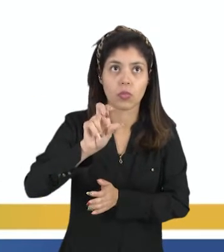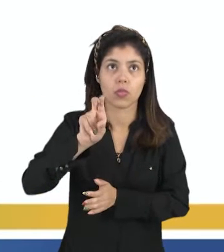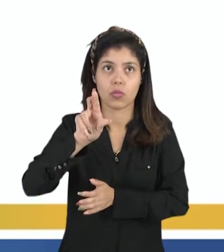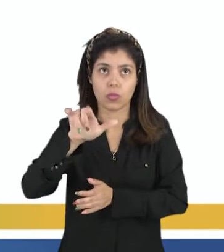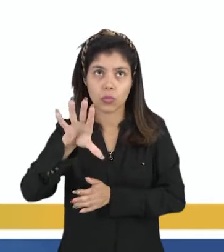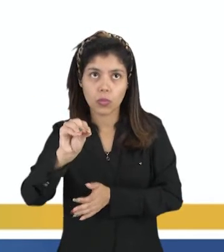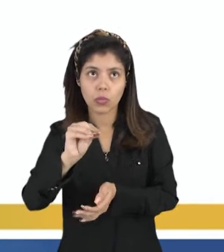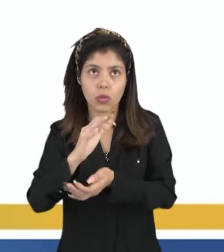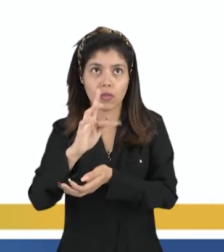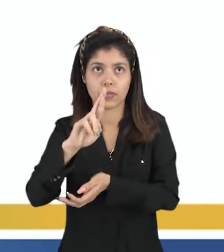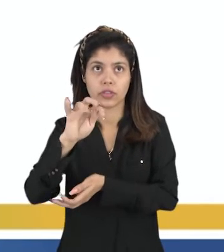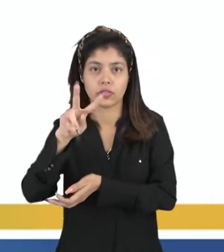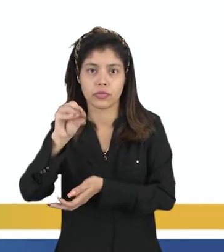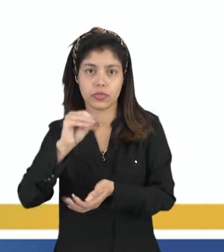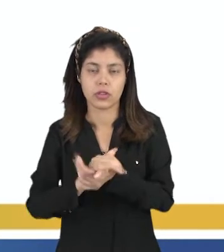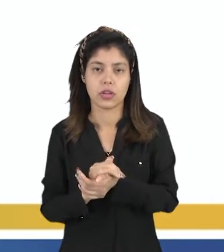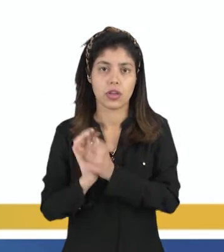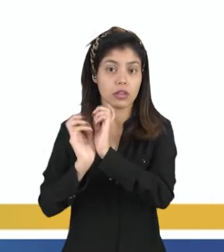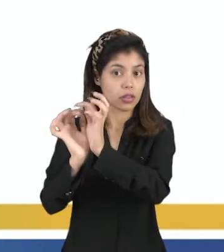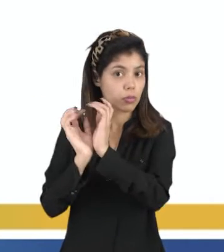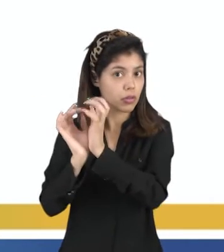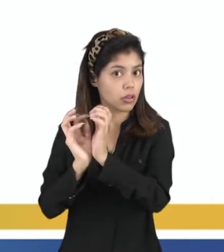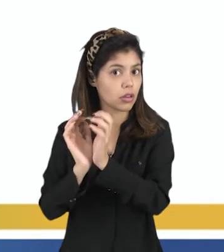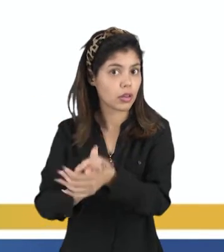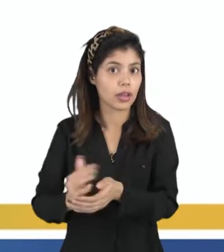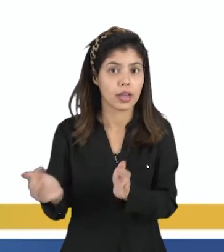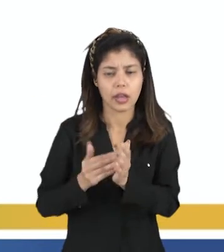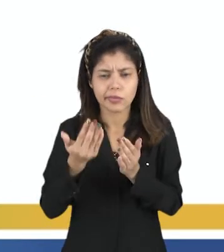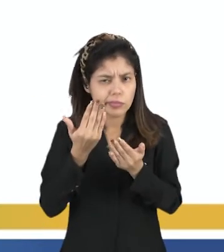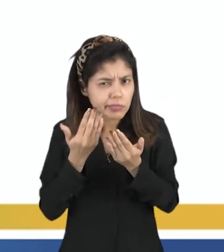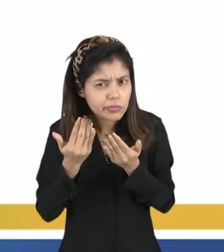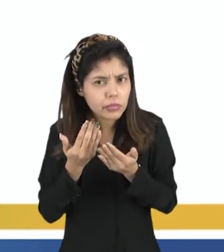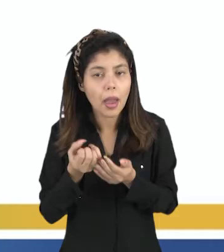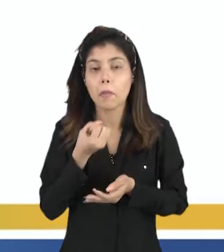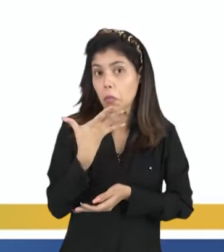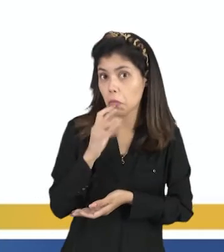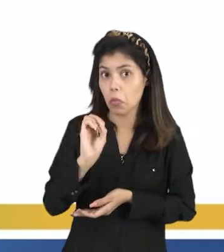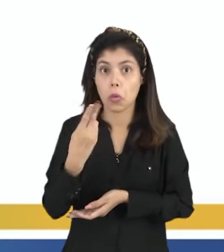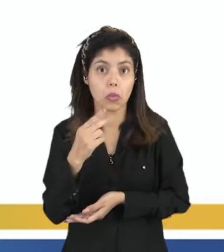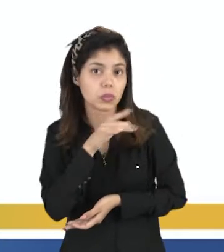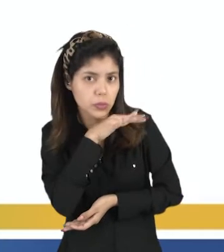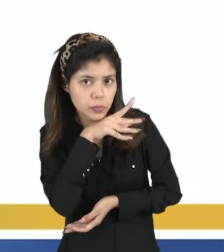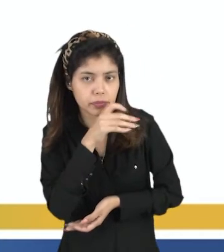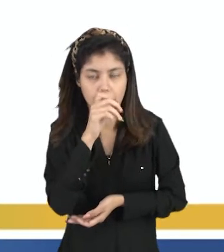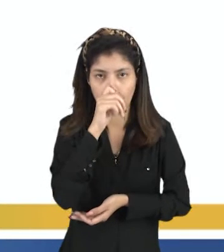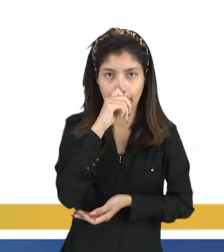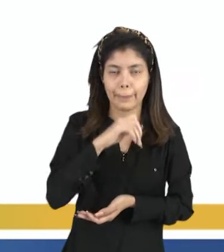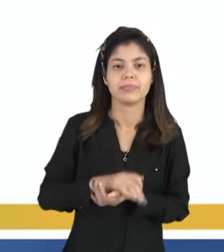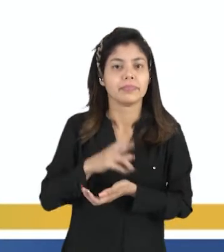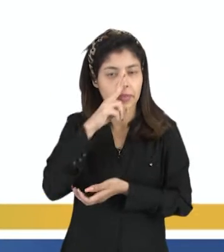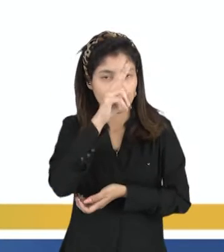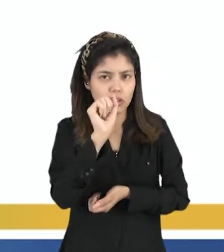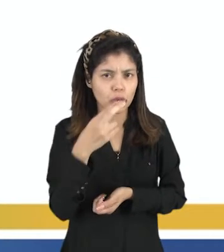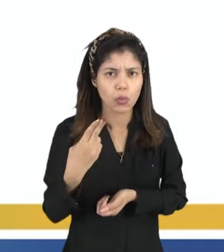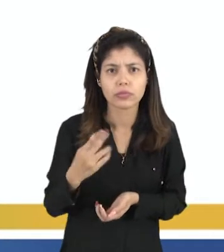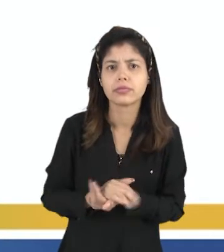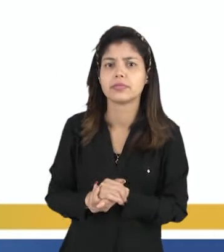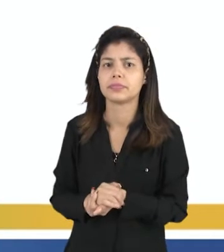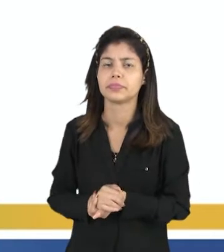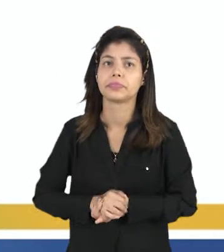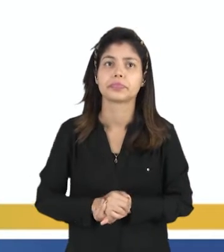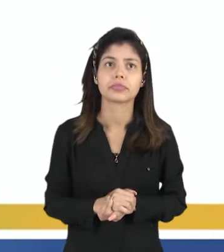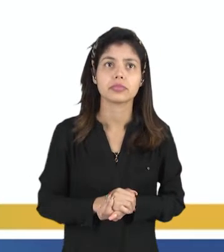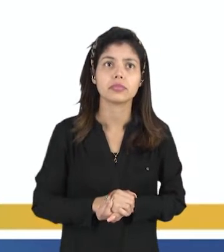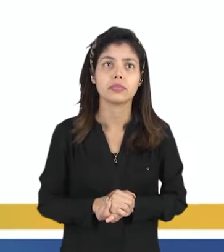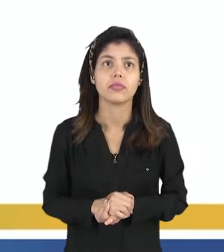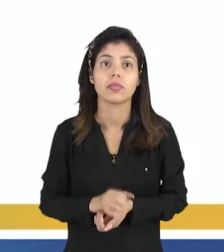que é transmitido para o nosso cérebro e assimilado, se aquele odor é bom ou ruim, se é forte ou fraco, e se